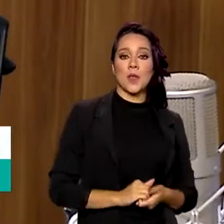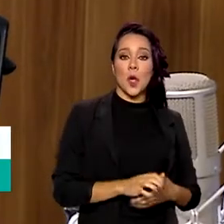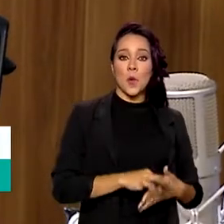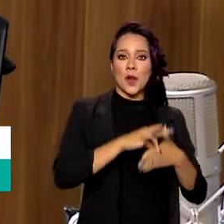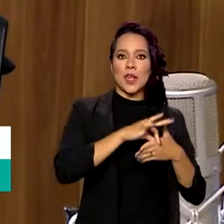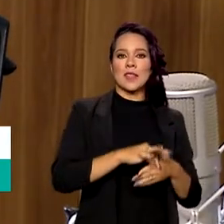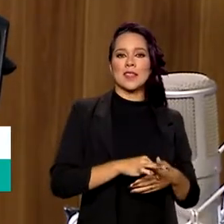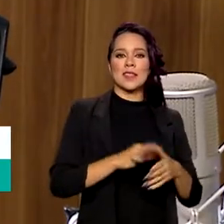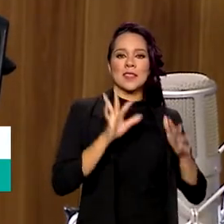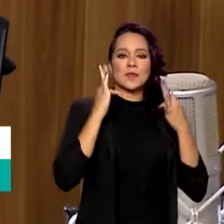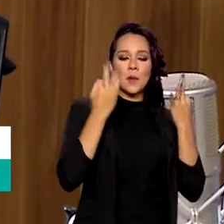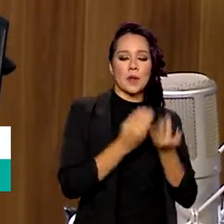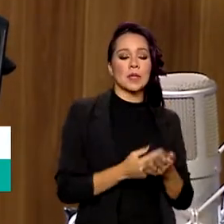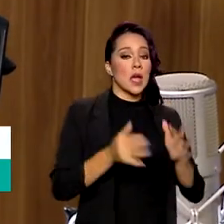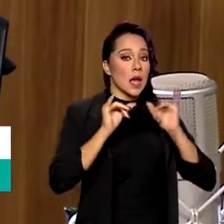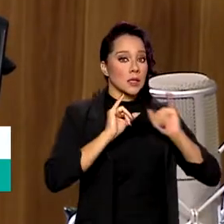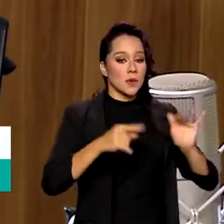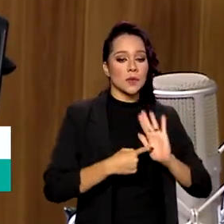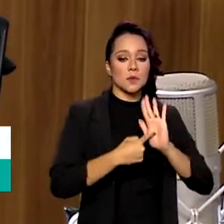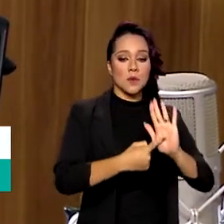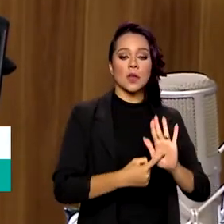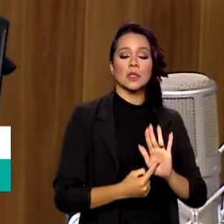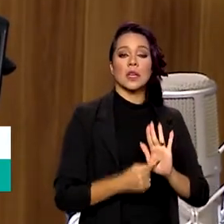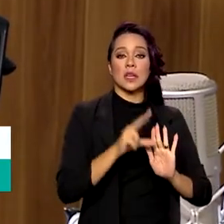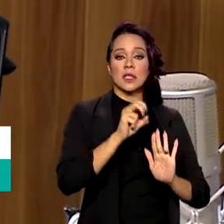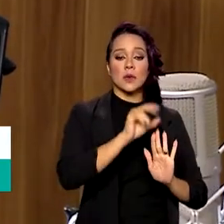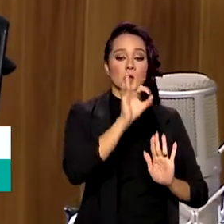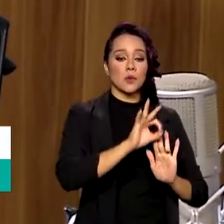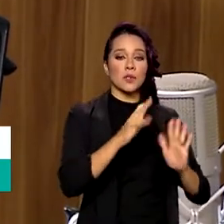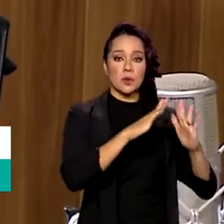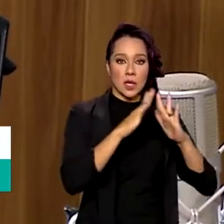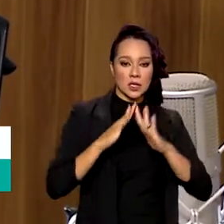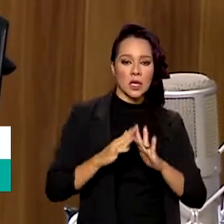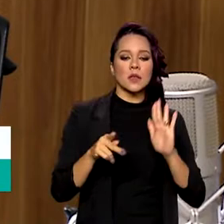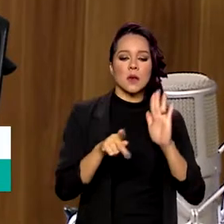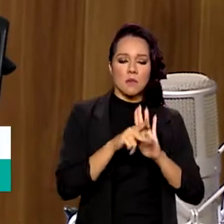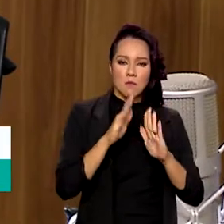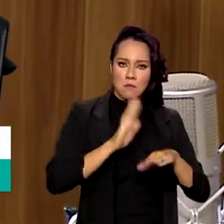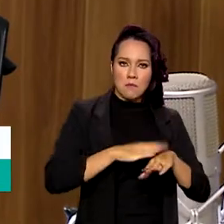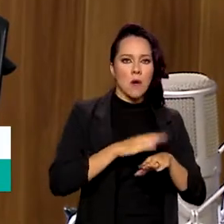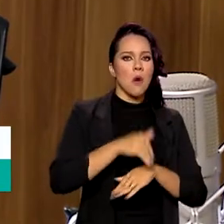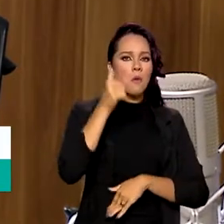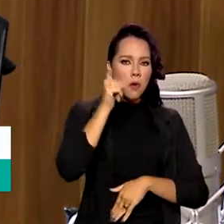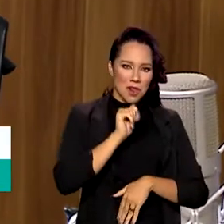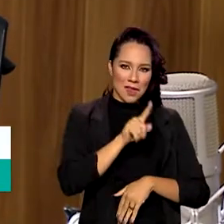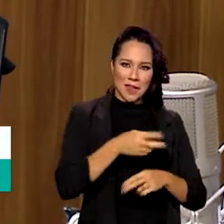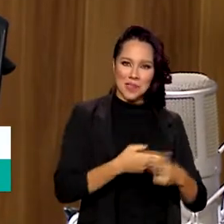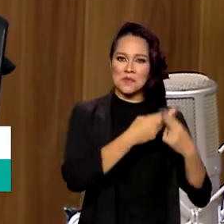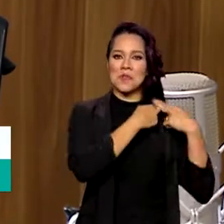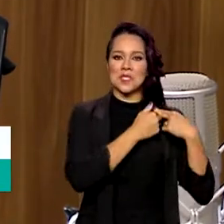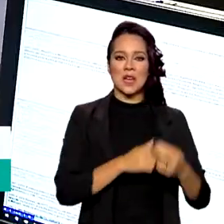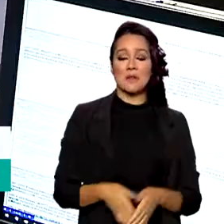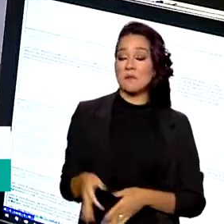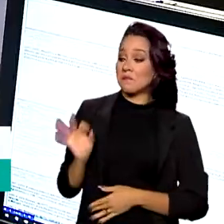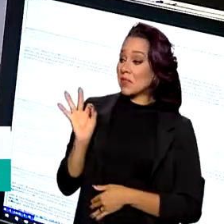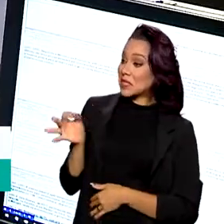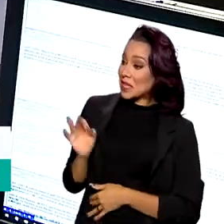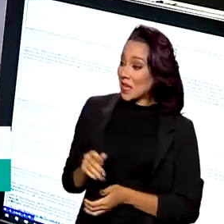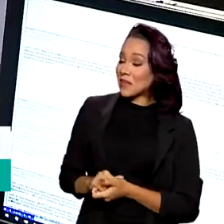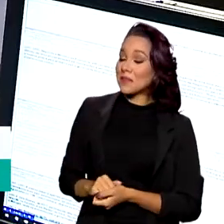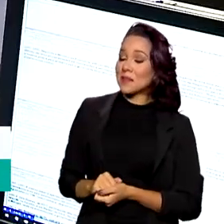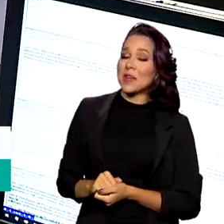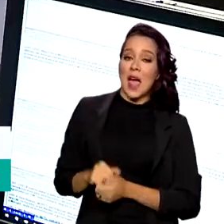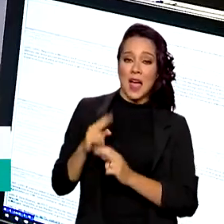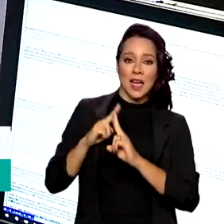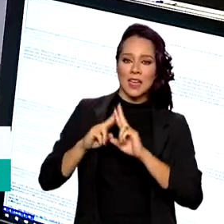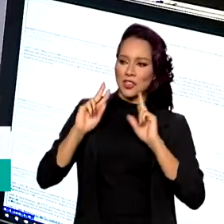famílias os dados mais recentes inclusive apontam que em quase Metade dos lares são as mulheres que comandam isso exatamente ela